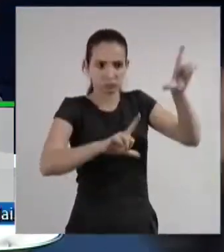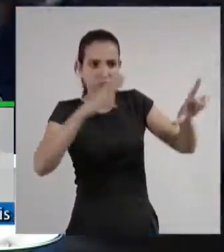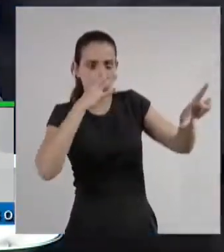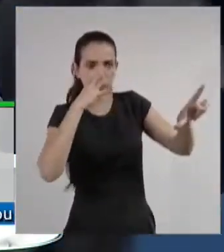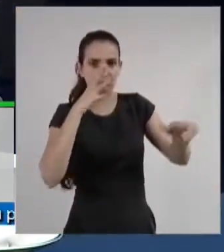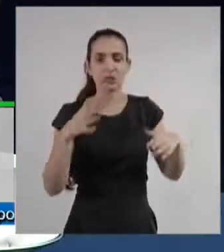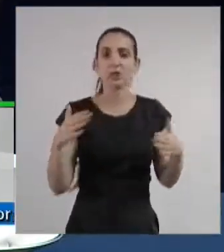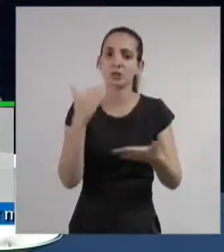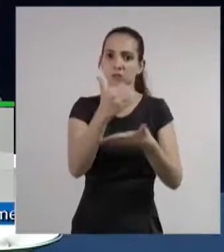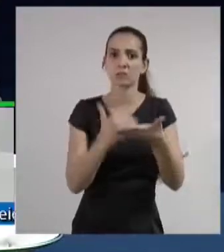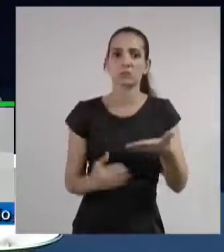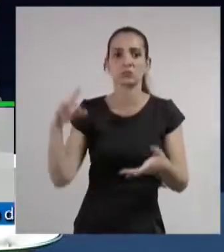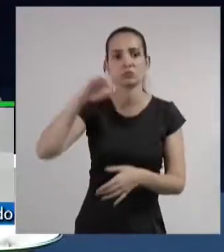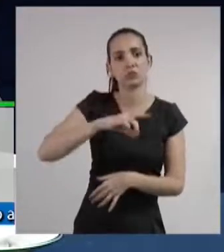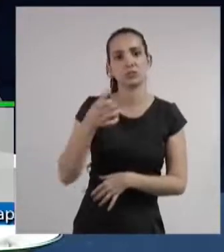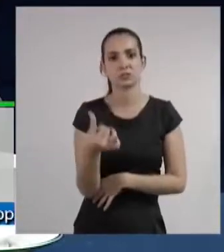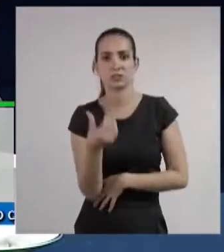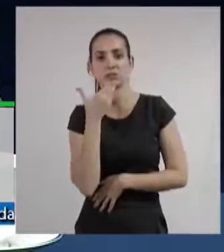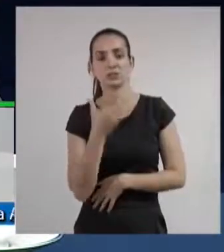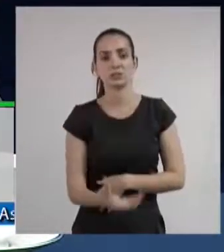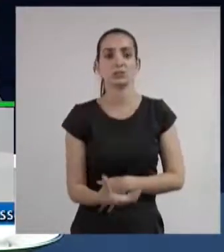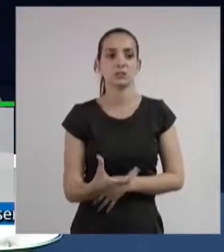sessão ordinária, dia